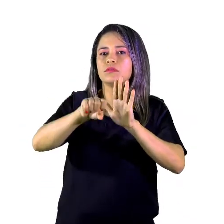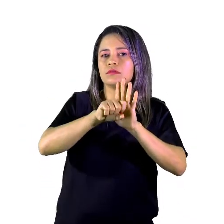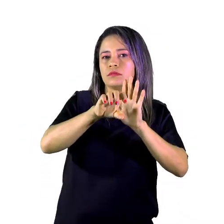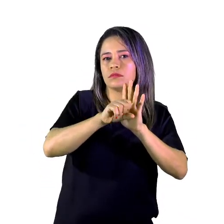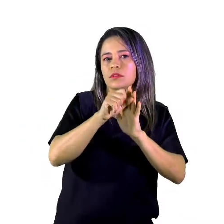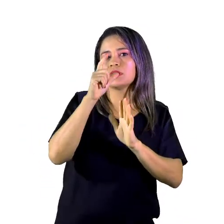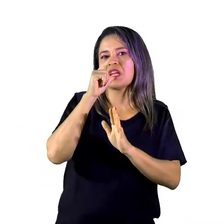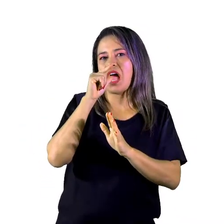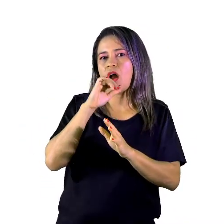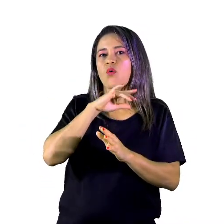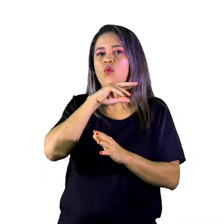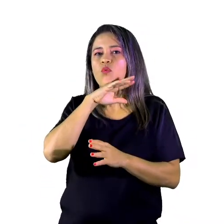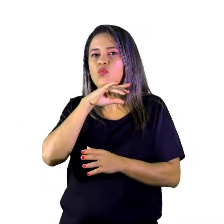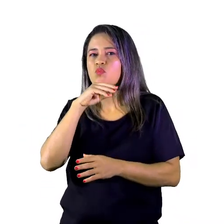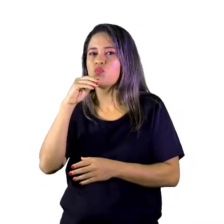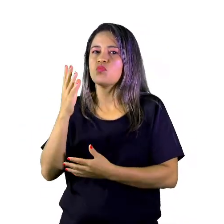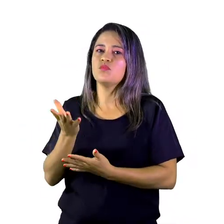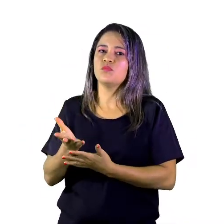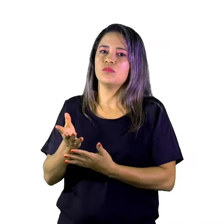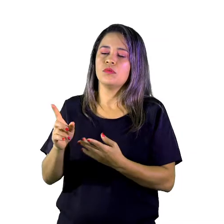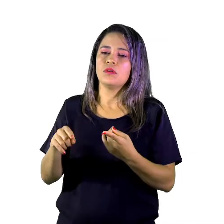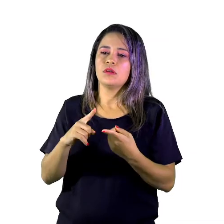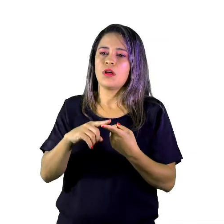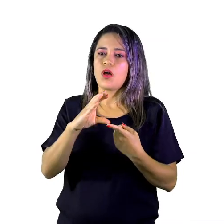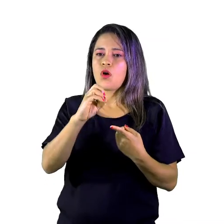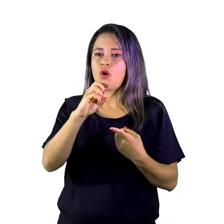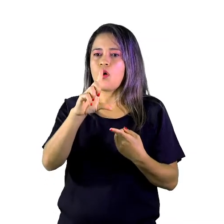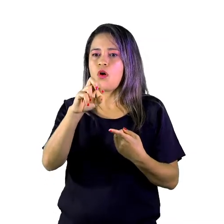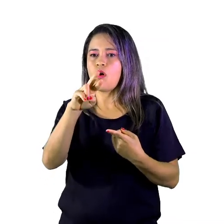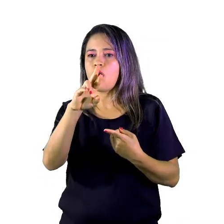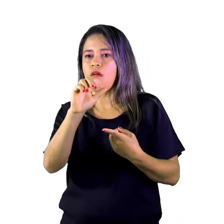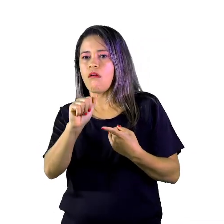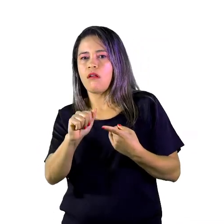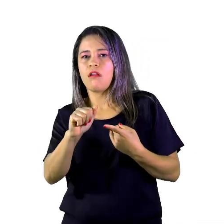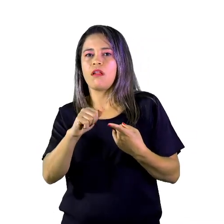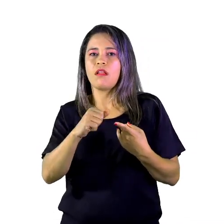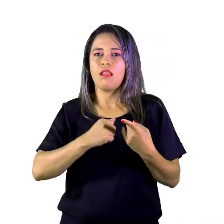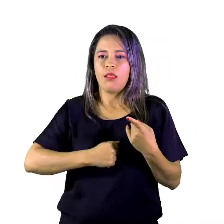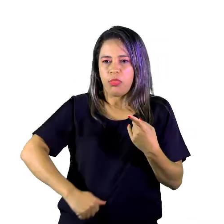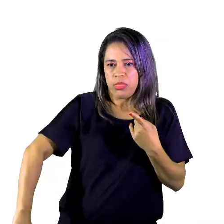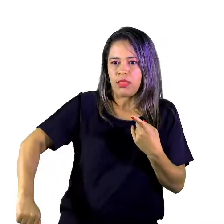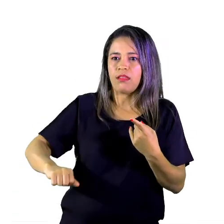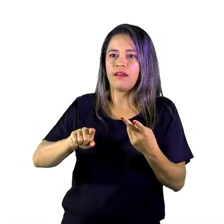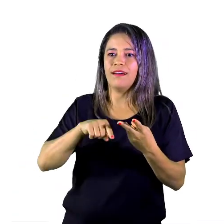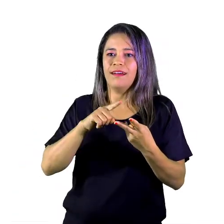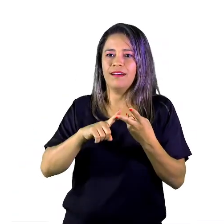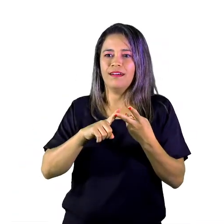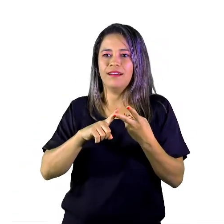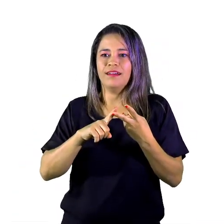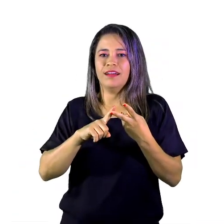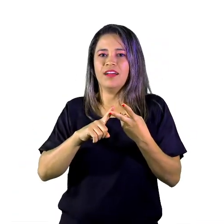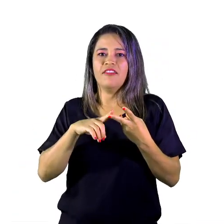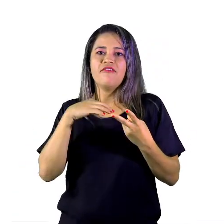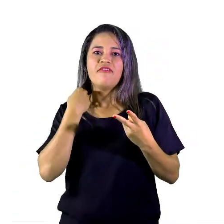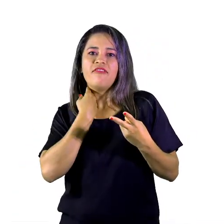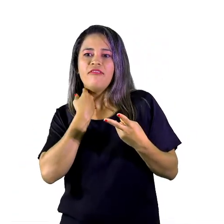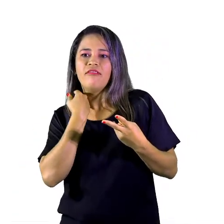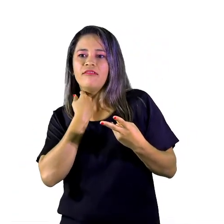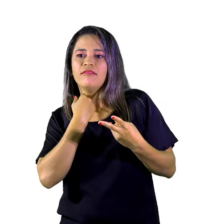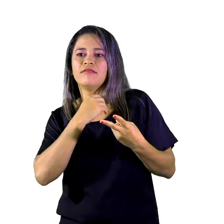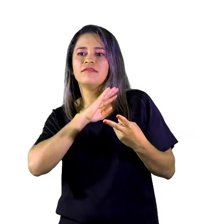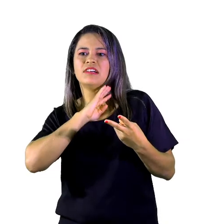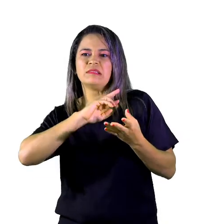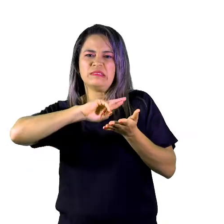água contaminada, como a cólera, disenteria, febre tifoide, giardíase, leptospirose,